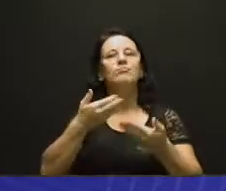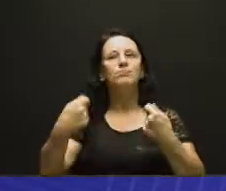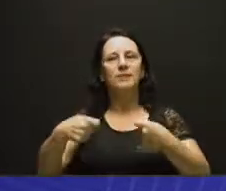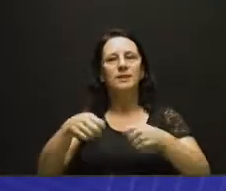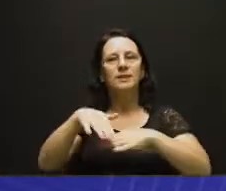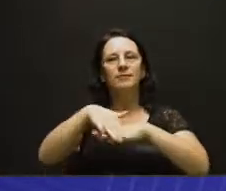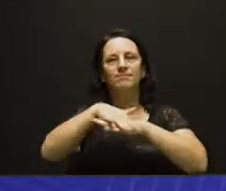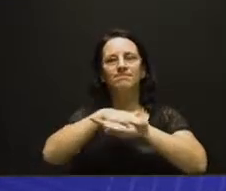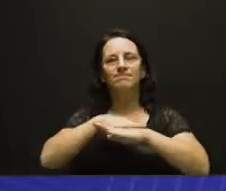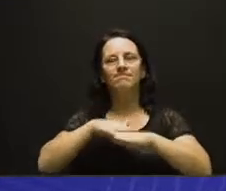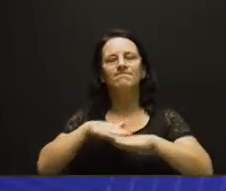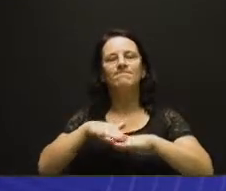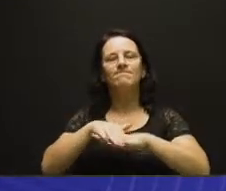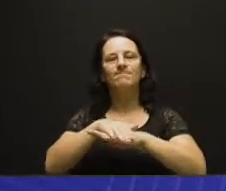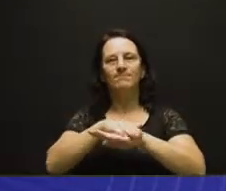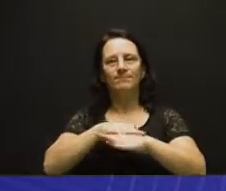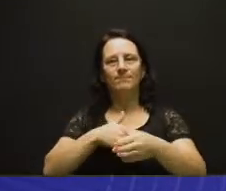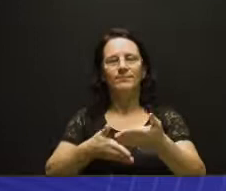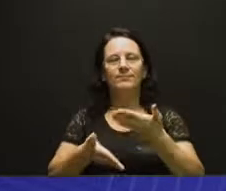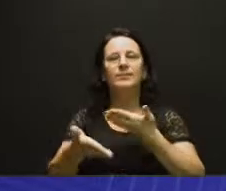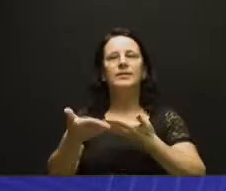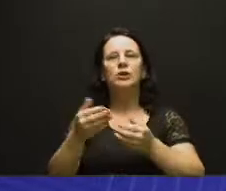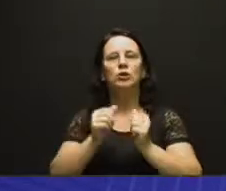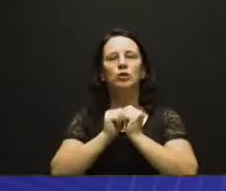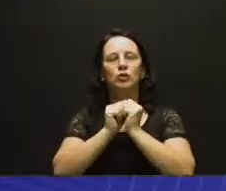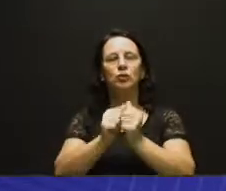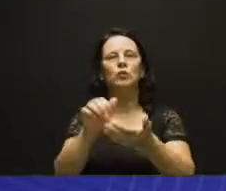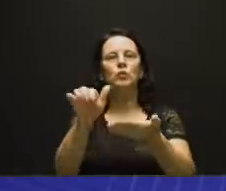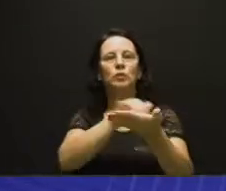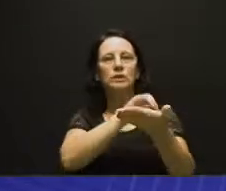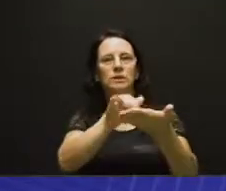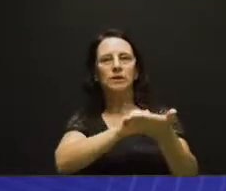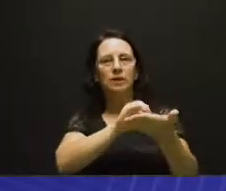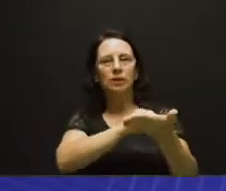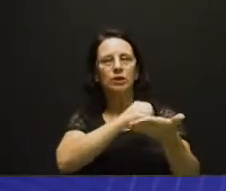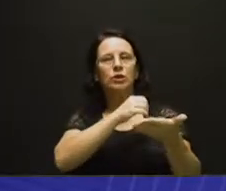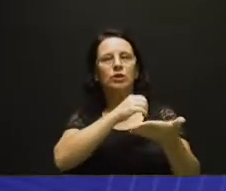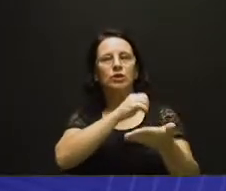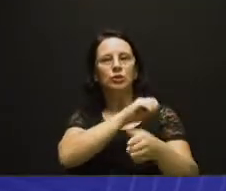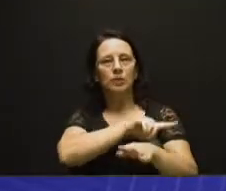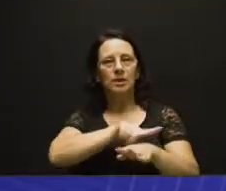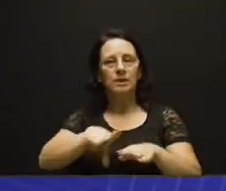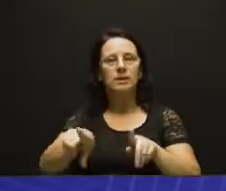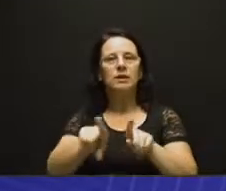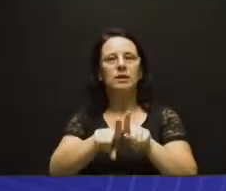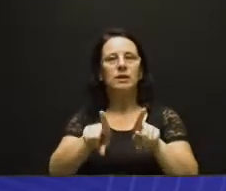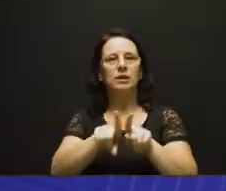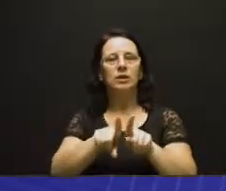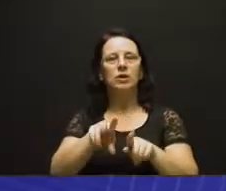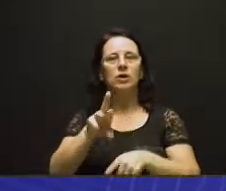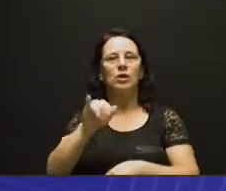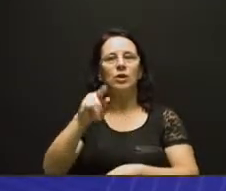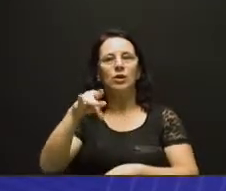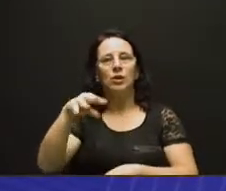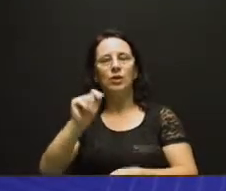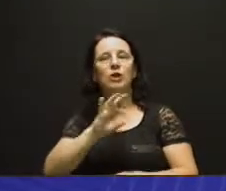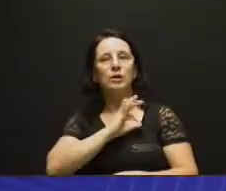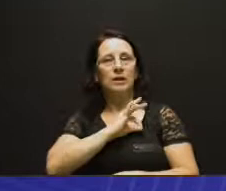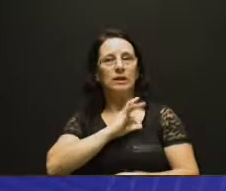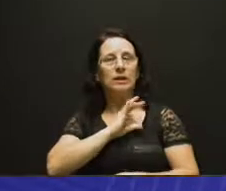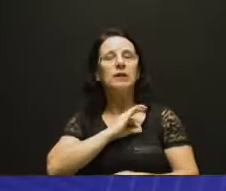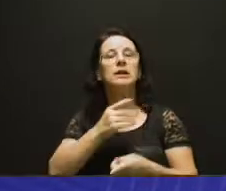a gente tem que recorrer sim a secretaria de educação a delegacia regional de ensino se não der certo né